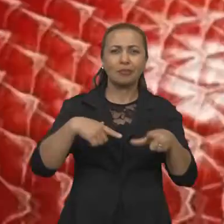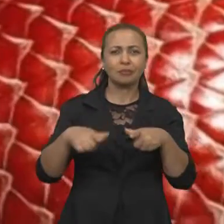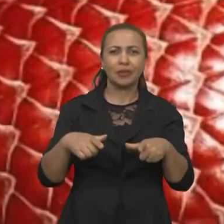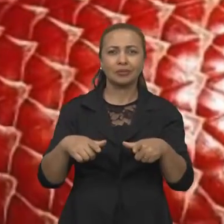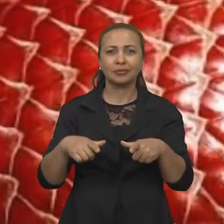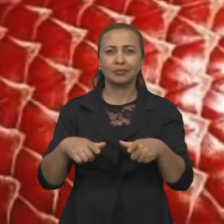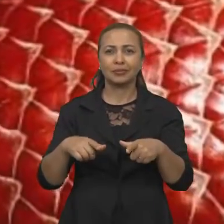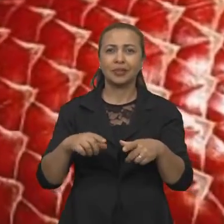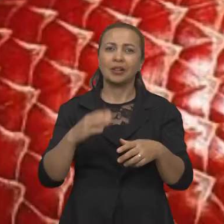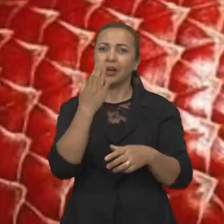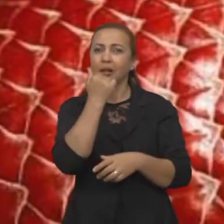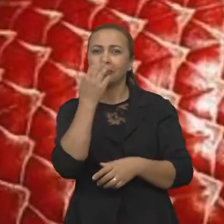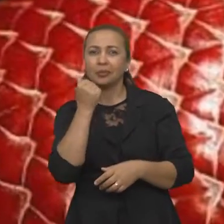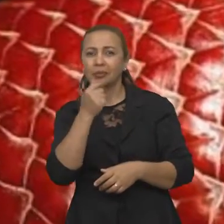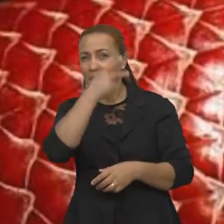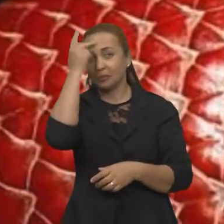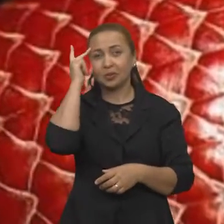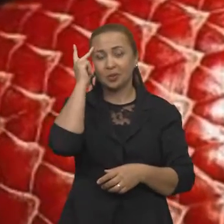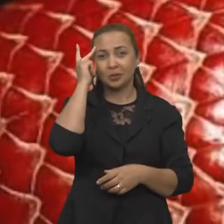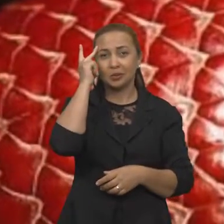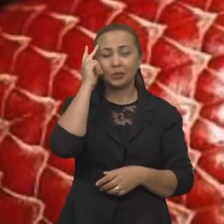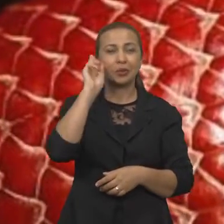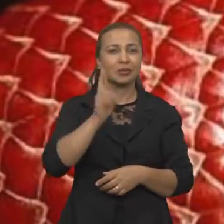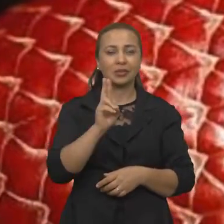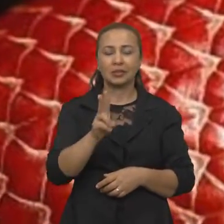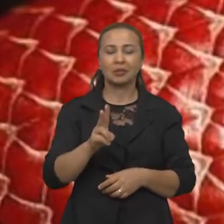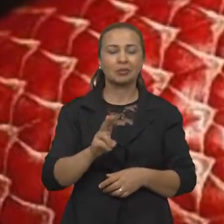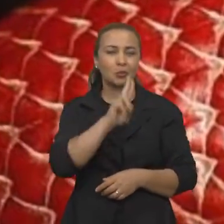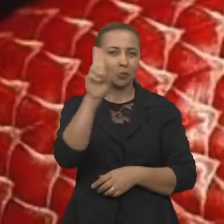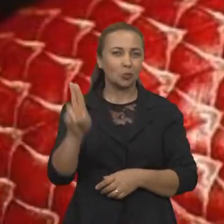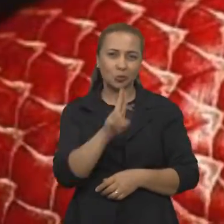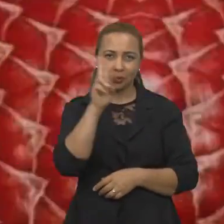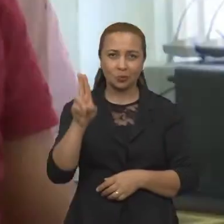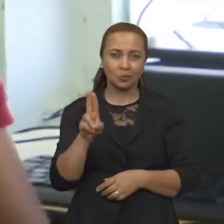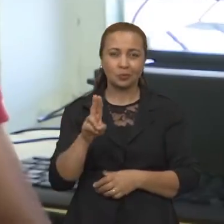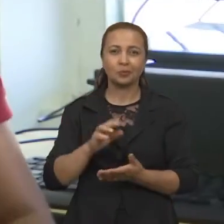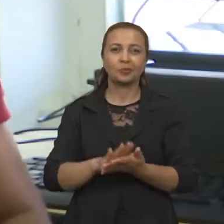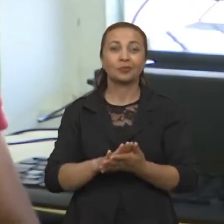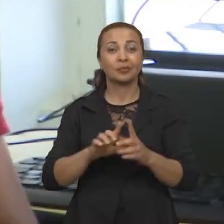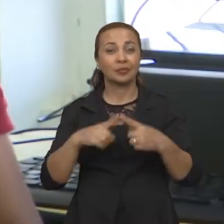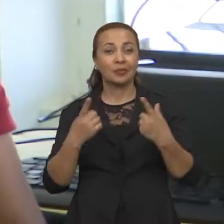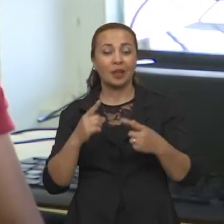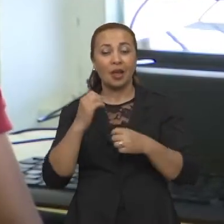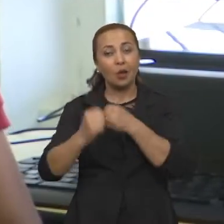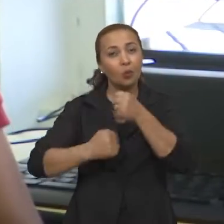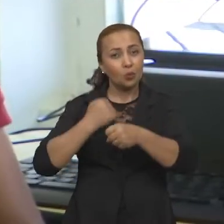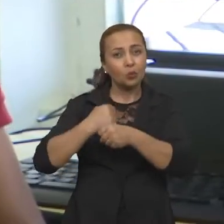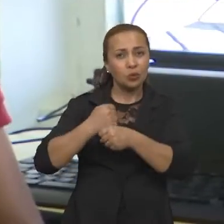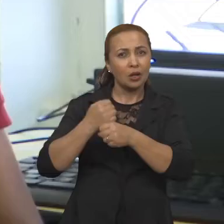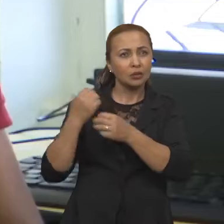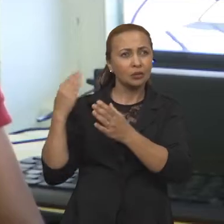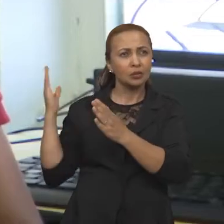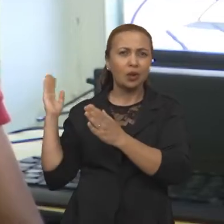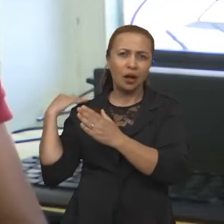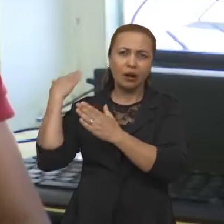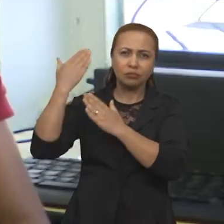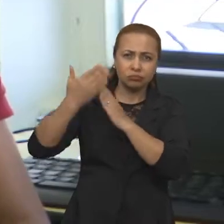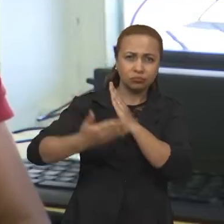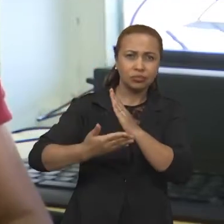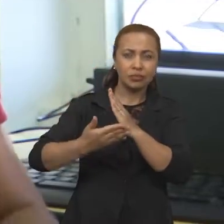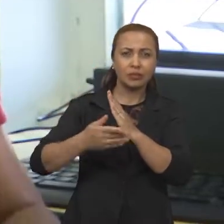antioxidante, alimentar. Muitas pessoas sempre usou o buriti para alimento, isso é fato, mas nos últimos anos tem se verificado